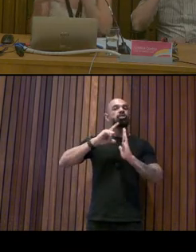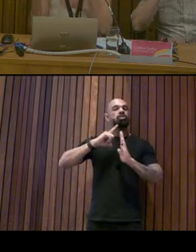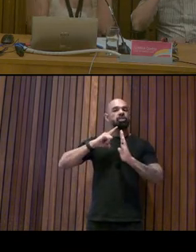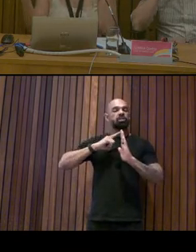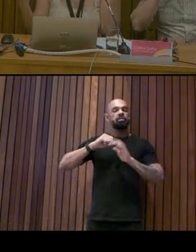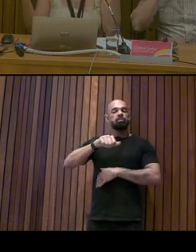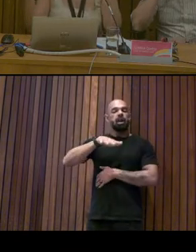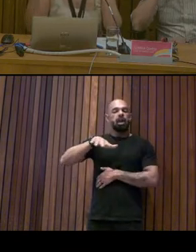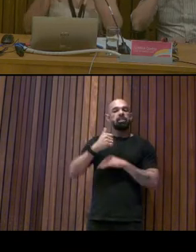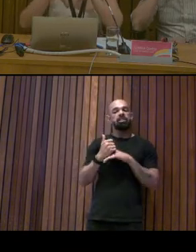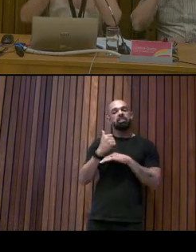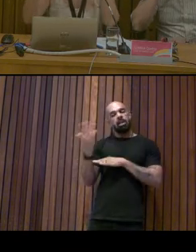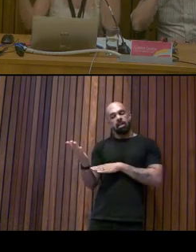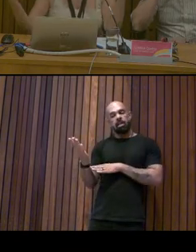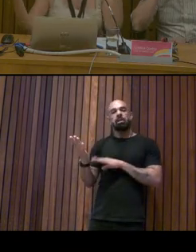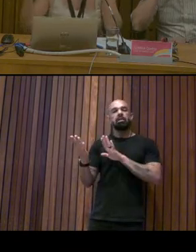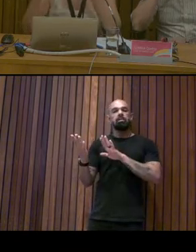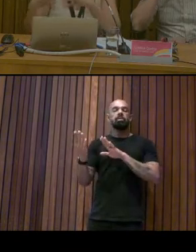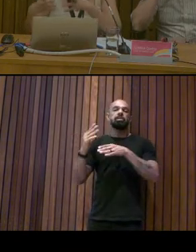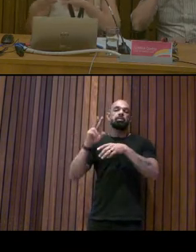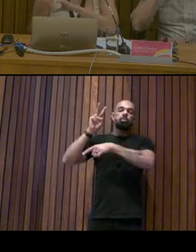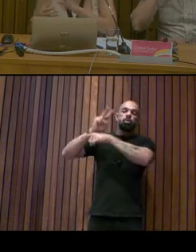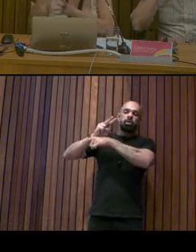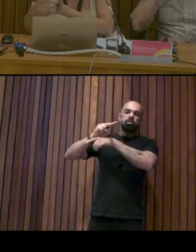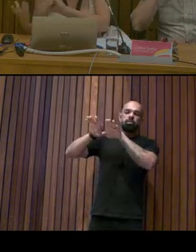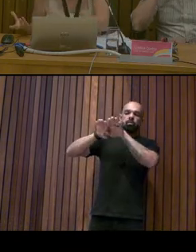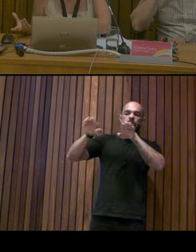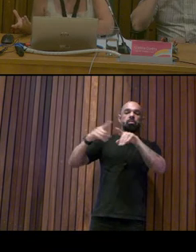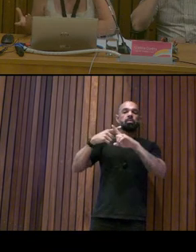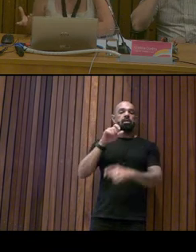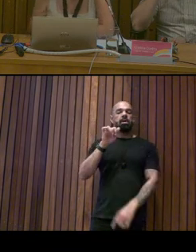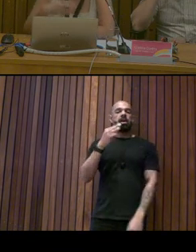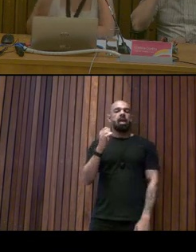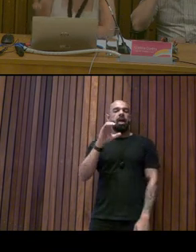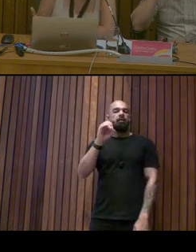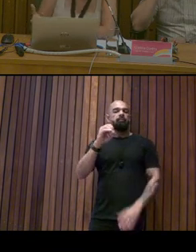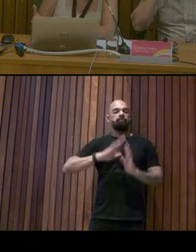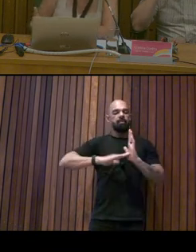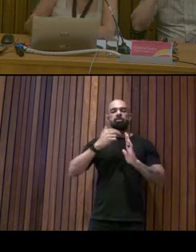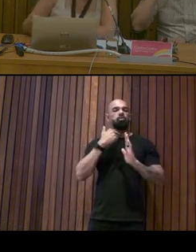área externa, embora coberta, protegida. Porque o afresco ele não pode ficar